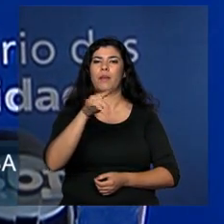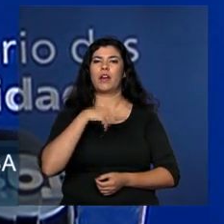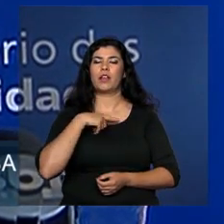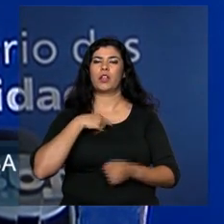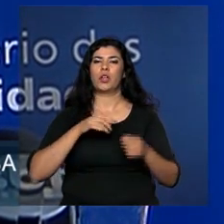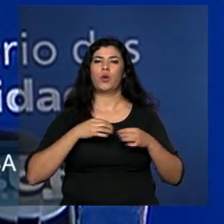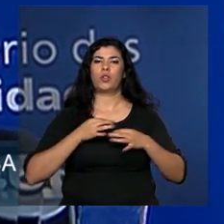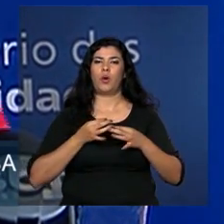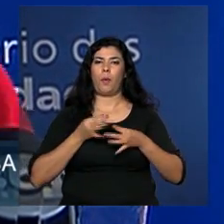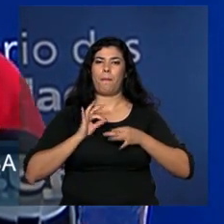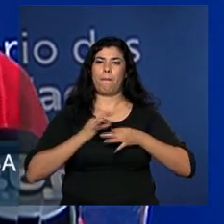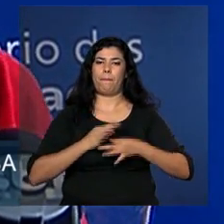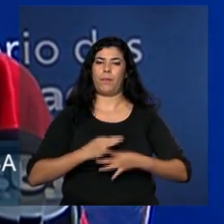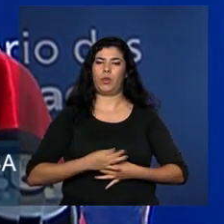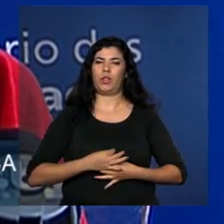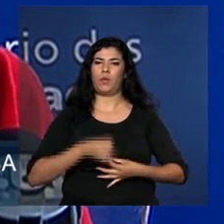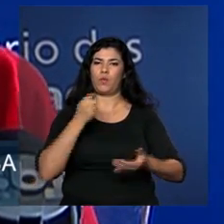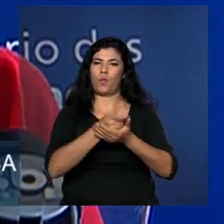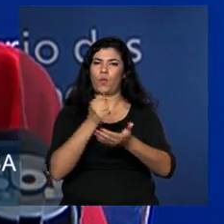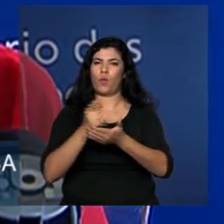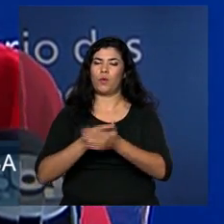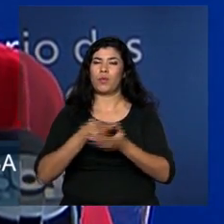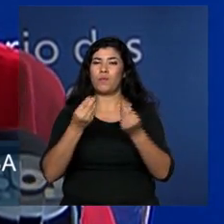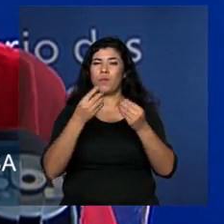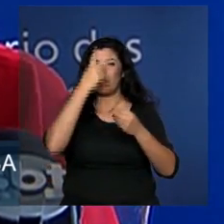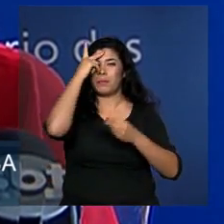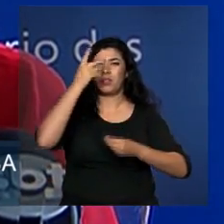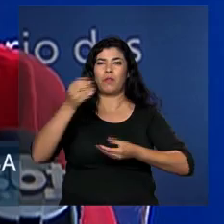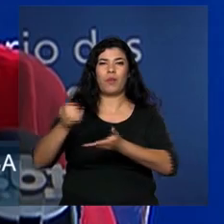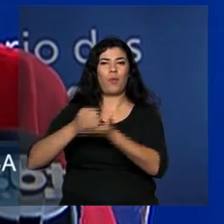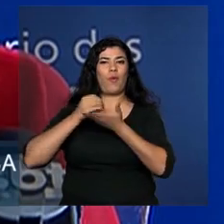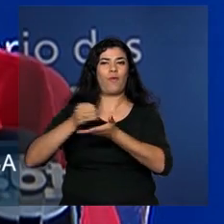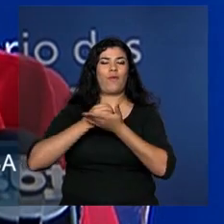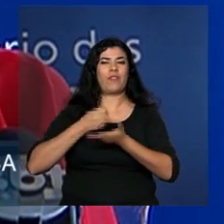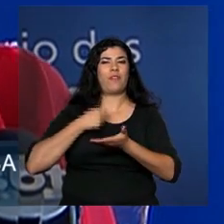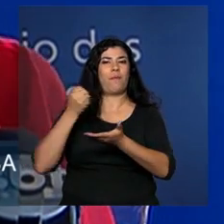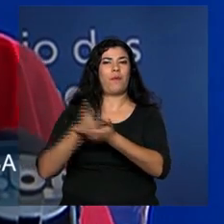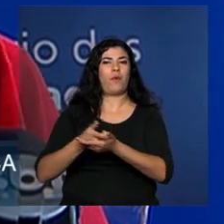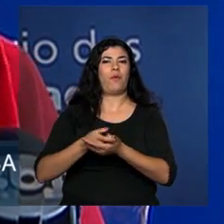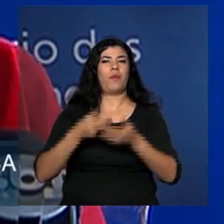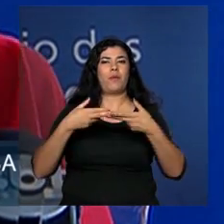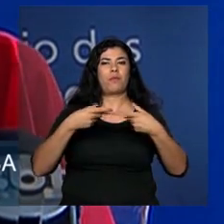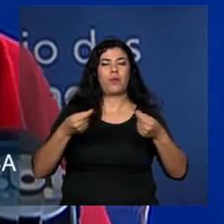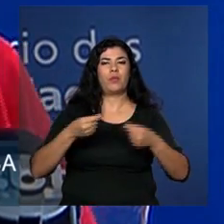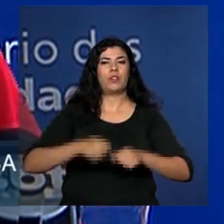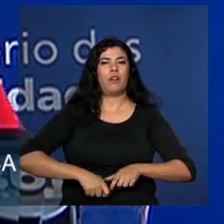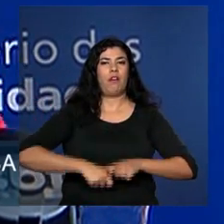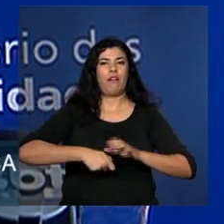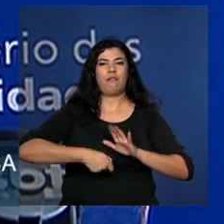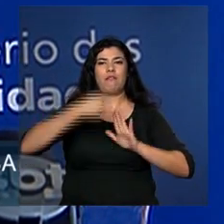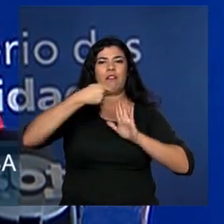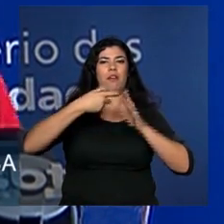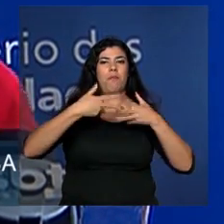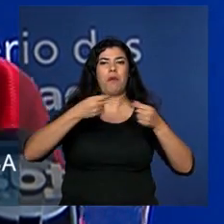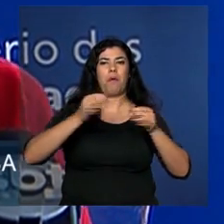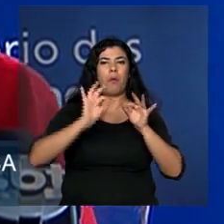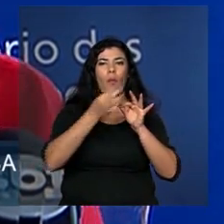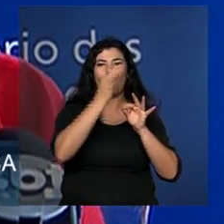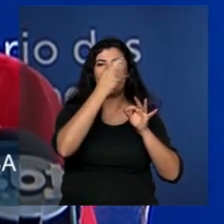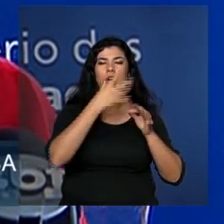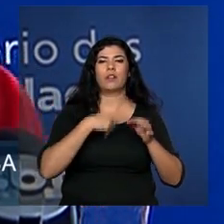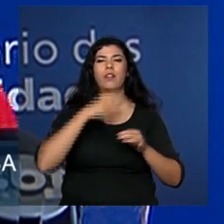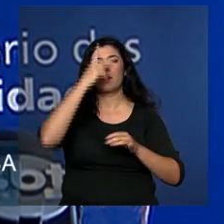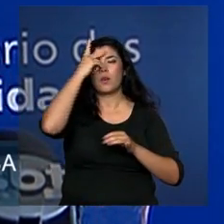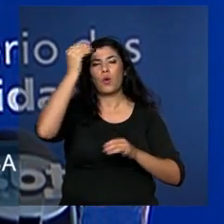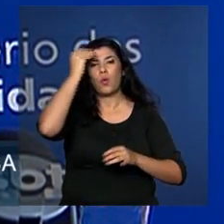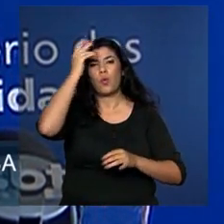e botões, vocês vão achar uma opção de gente para me vender fecheclé e botão. Culpa de quem? De quem comprar do armarinho. Quem é